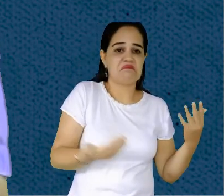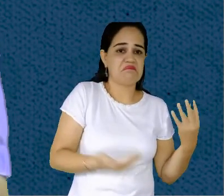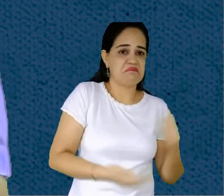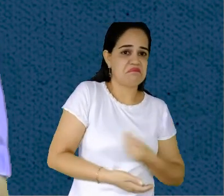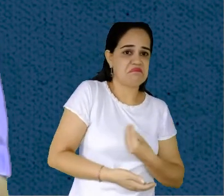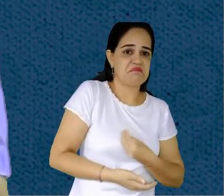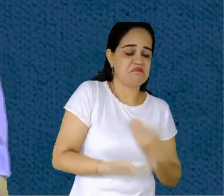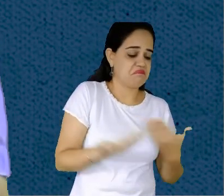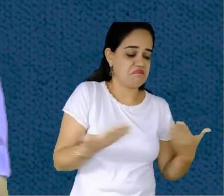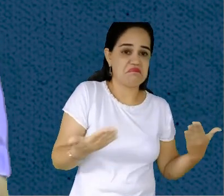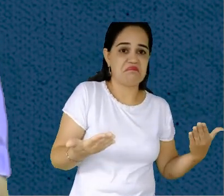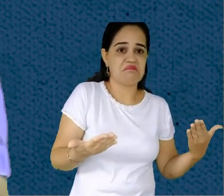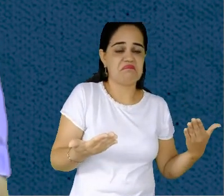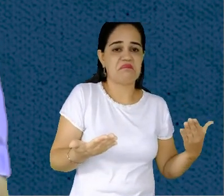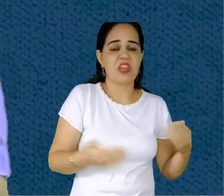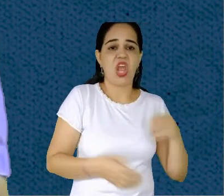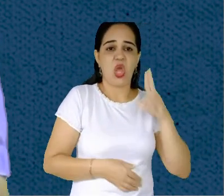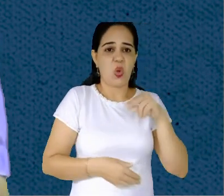foram punidas.